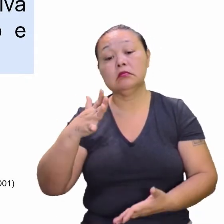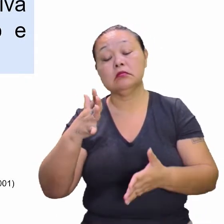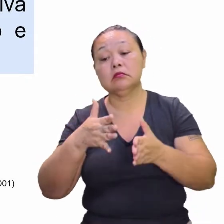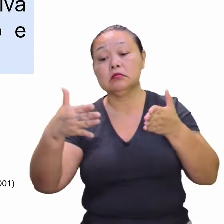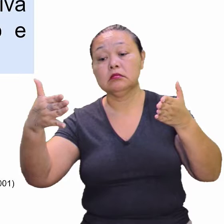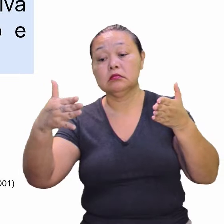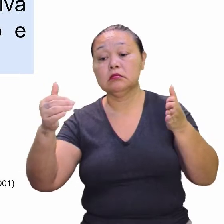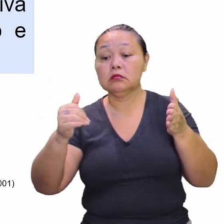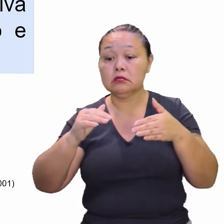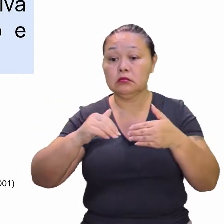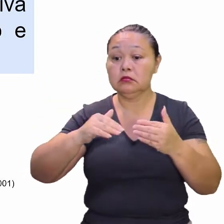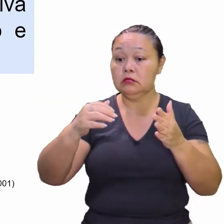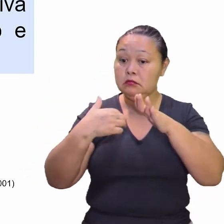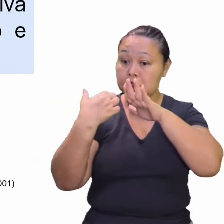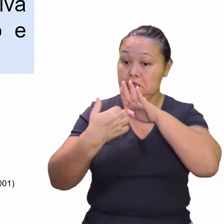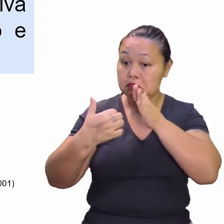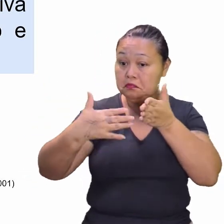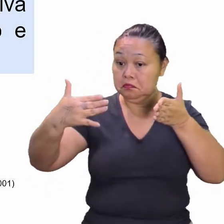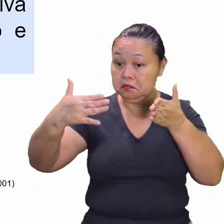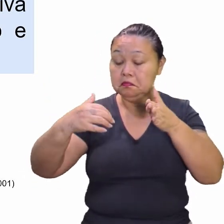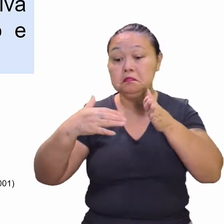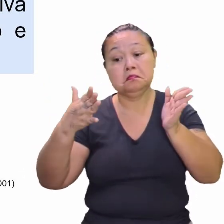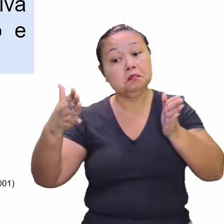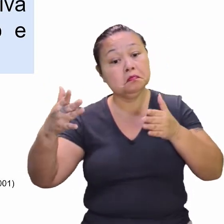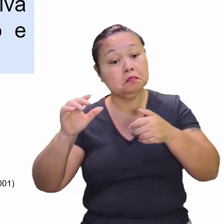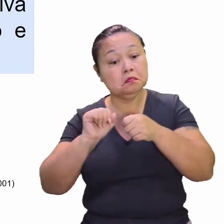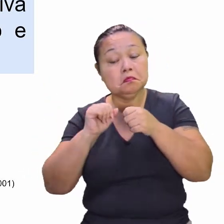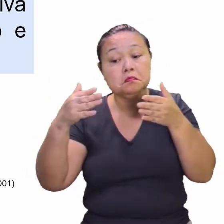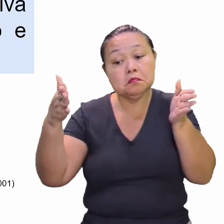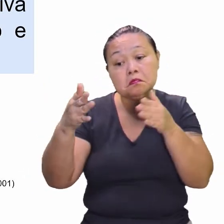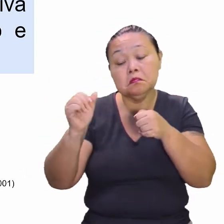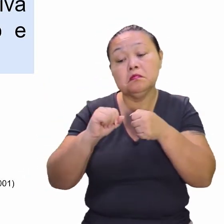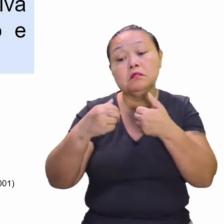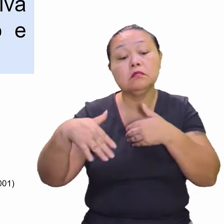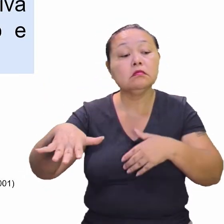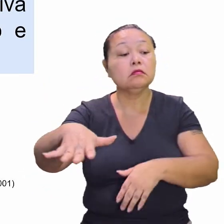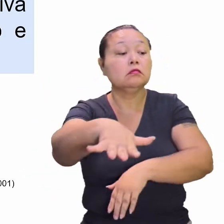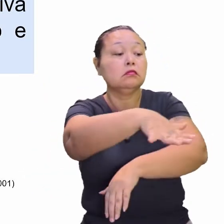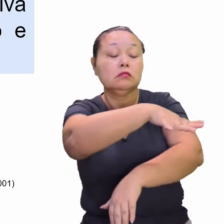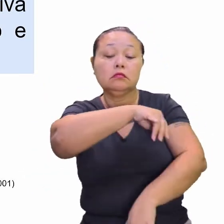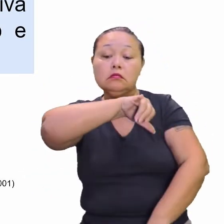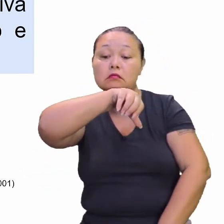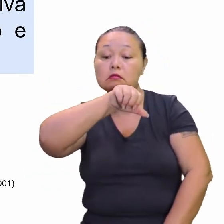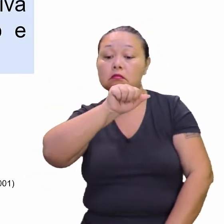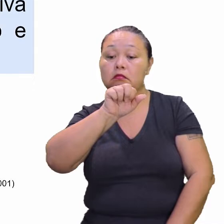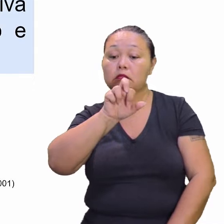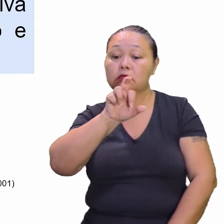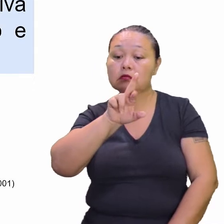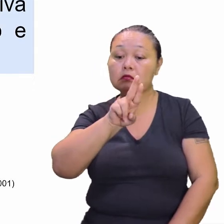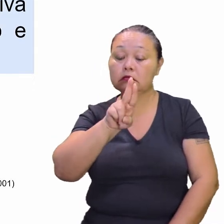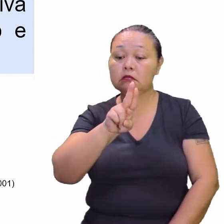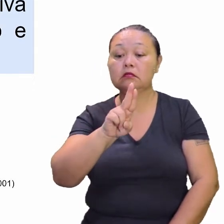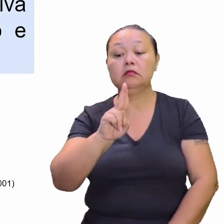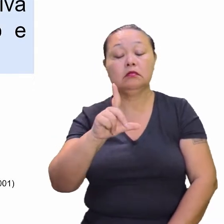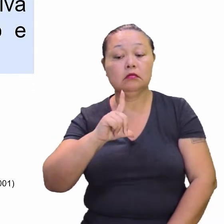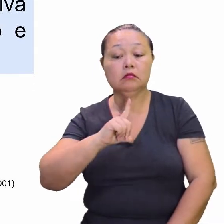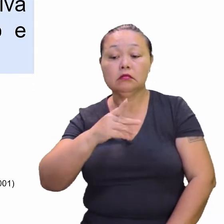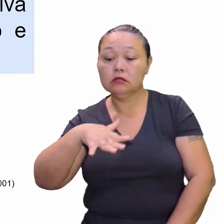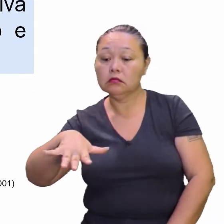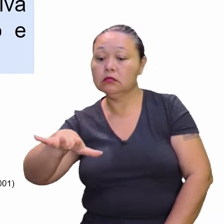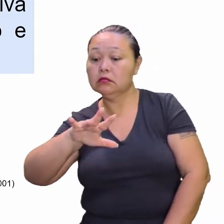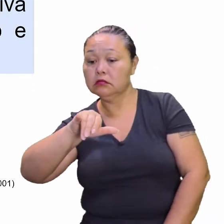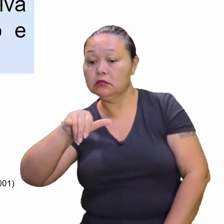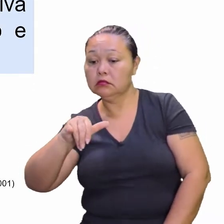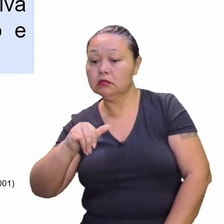grande, médio e pequeno porte. Nós temos ali na região de Jaru, Jorge Teixeira, né? Muito bem. Então, ali a